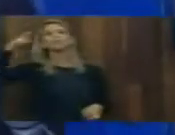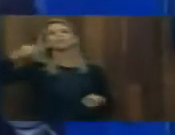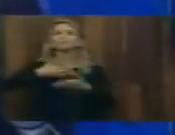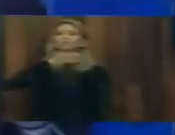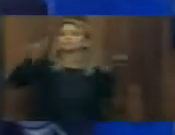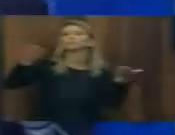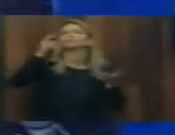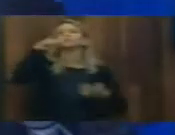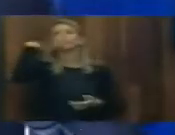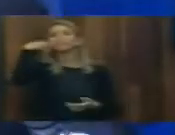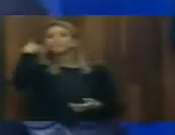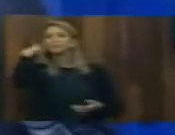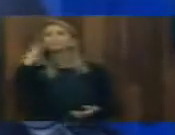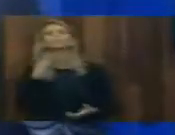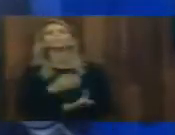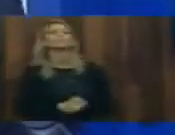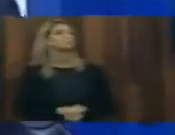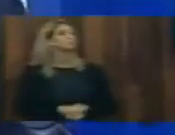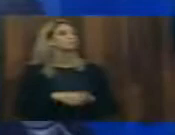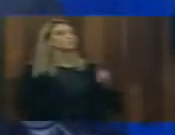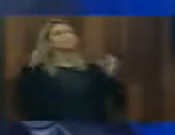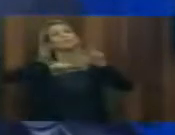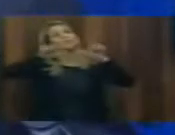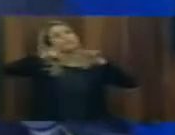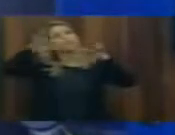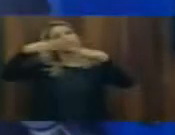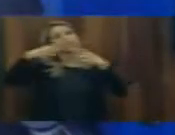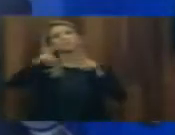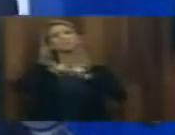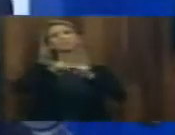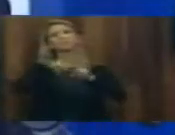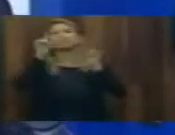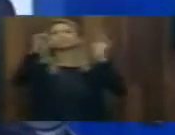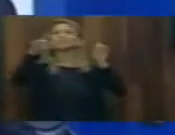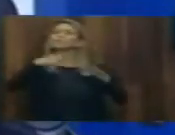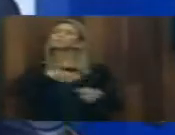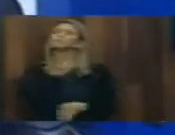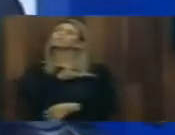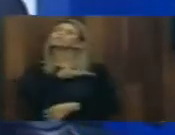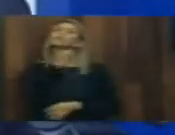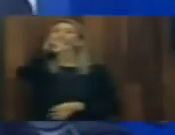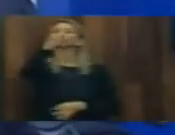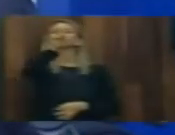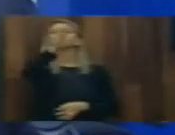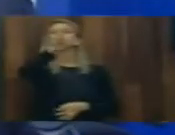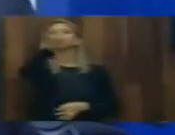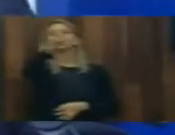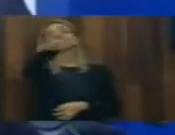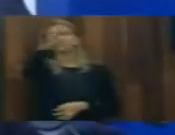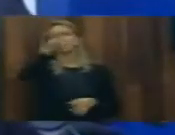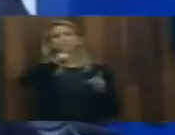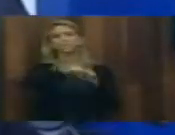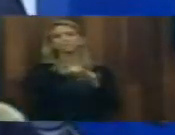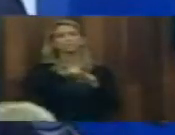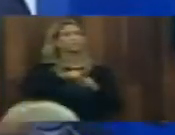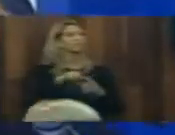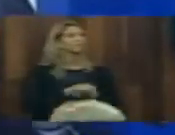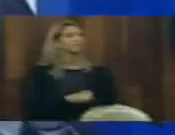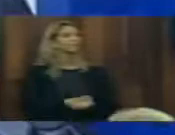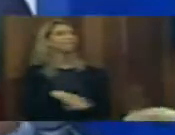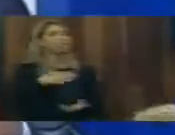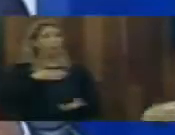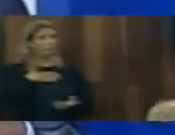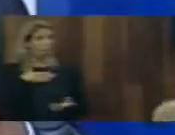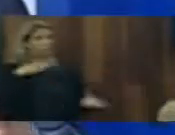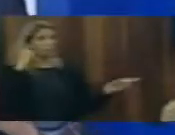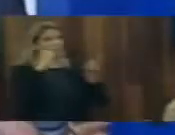vereadores, imprensa presente, em especial meu amigo Juju. Tive a oportunidade, Juju. Estava em Brasília, encontrei garotinho e falei de